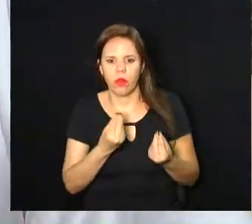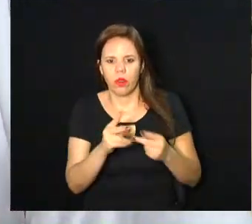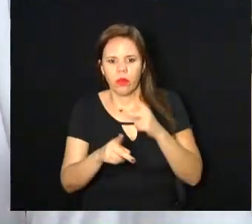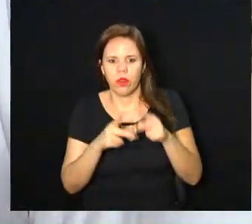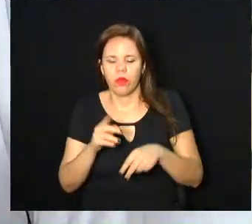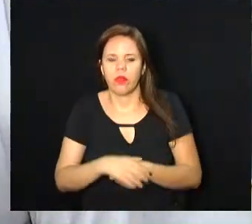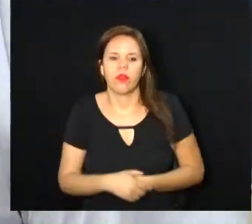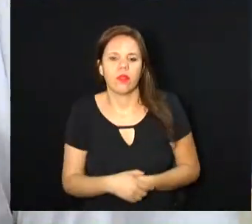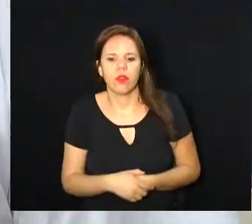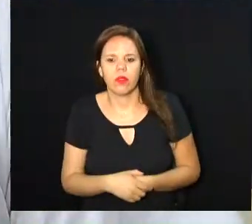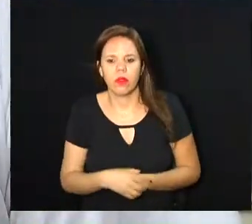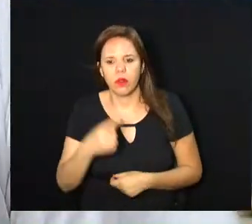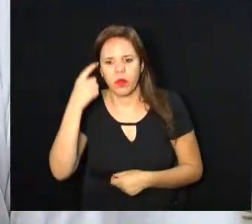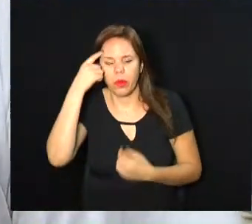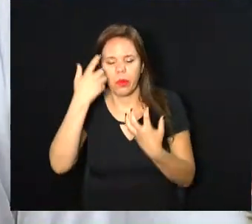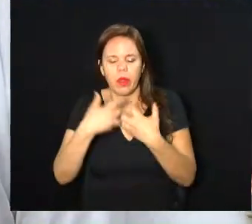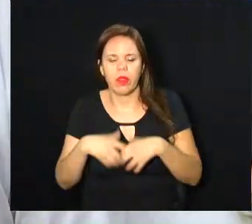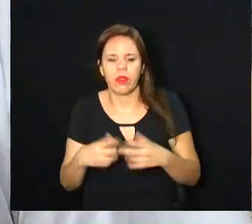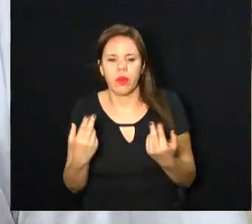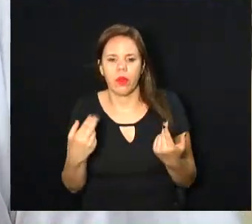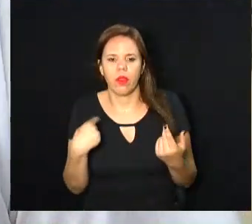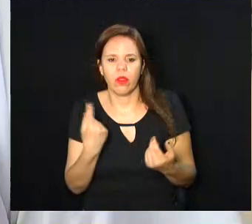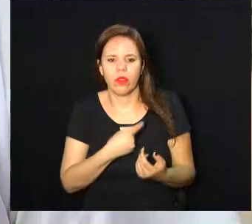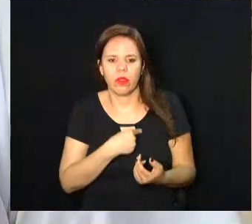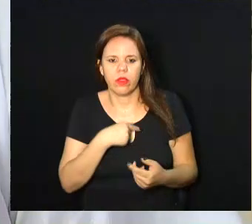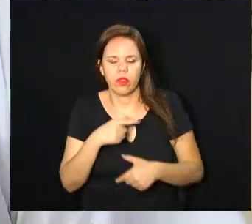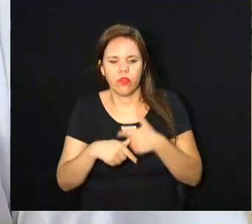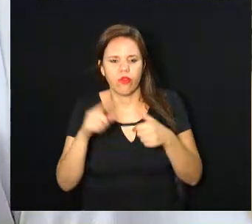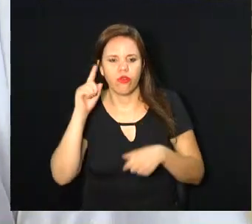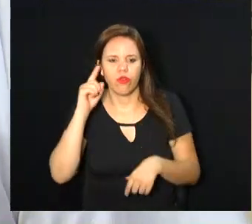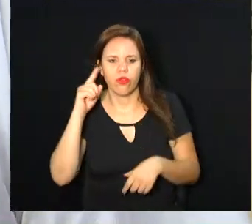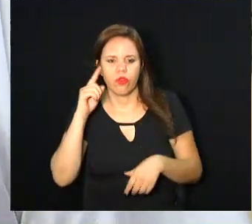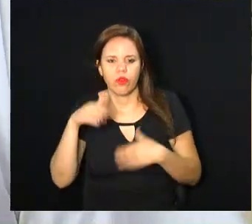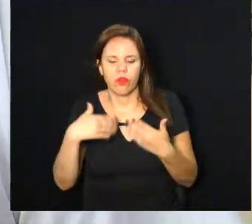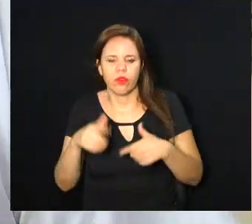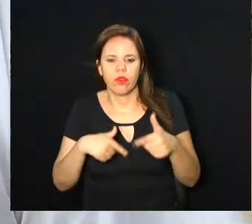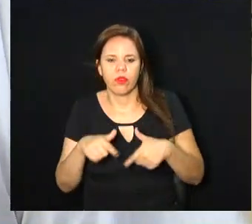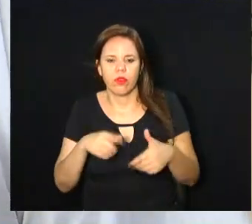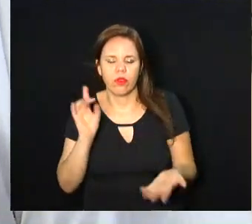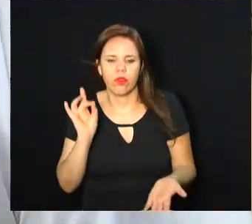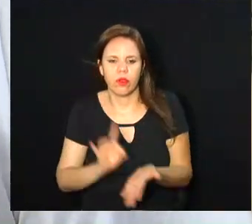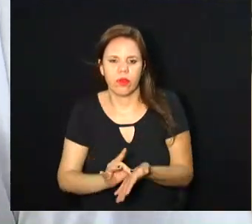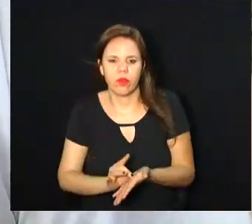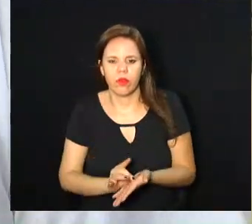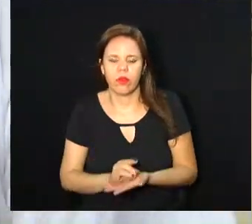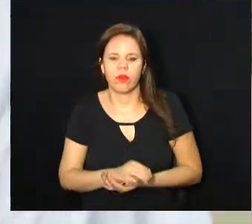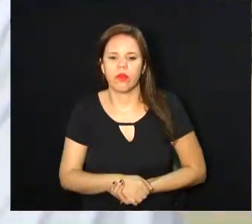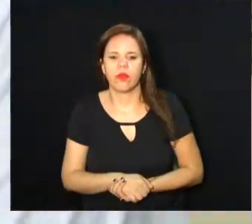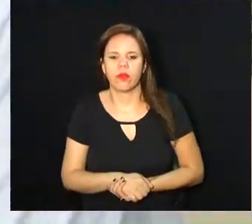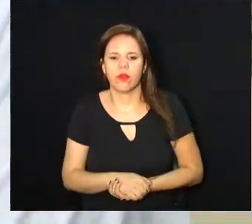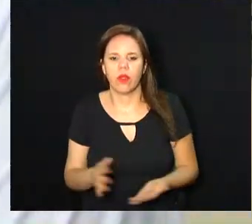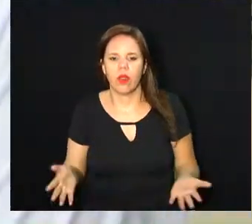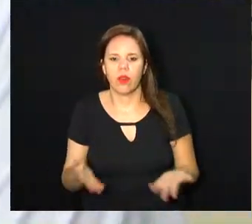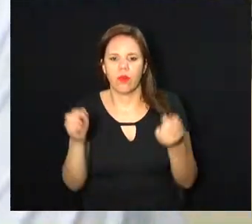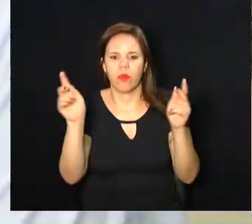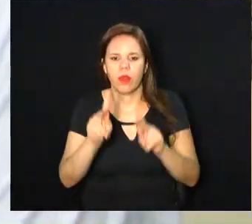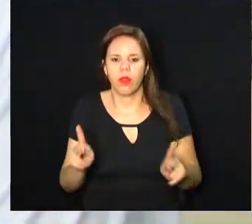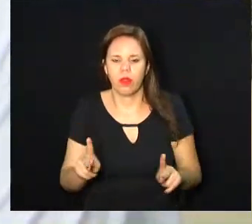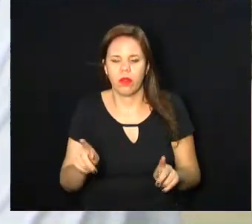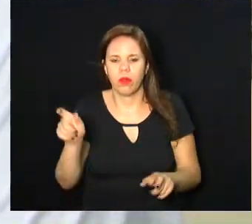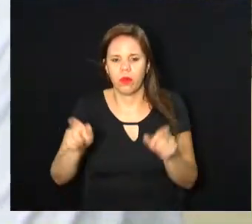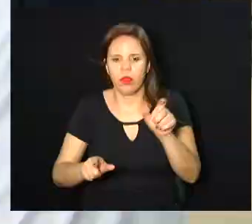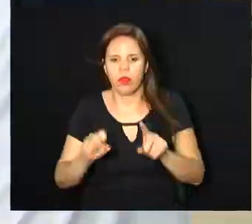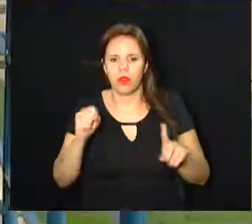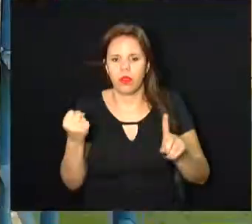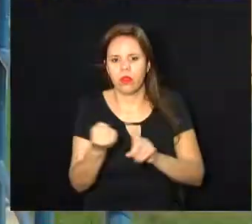pessoas que pensam como a gente, que fazem no seu dia a dia um trabalho efetivo em prol da paz pessoal,